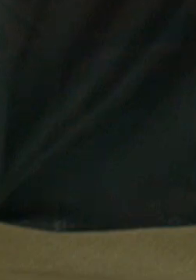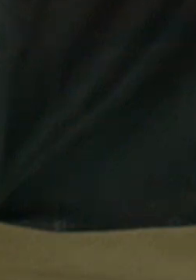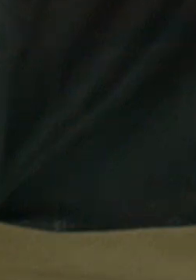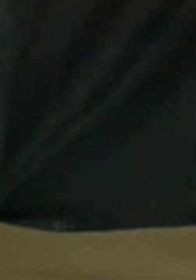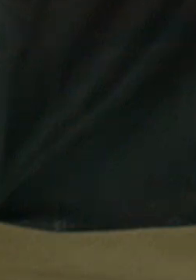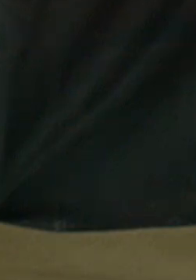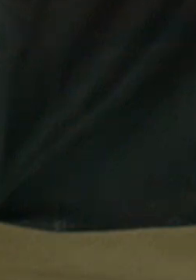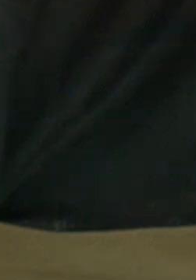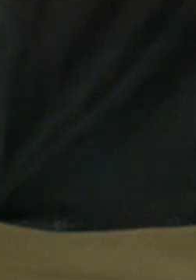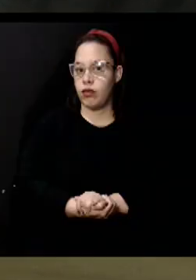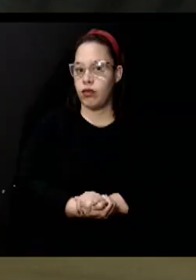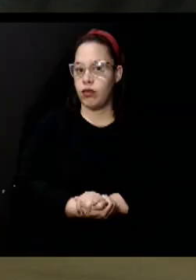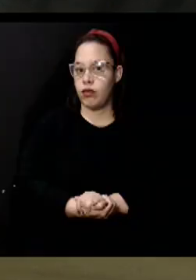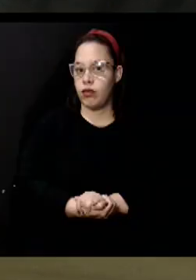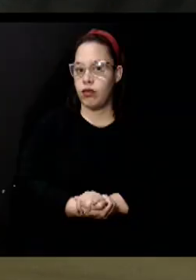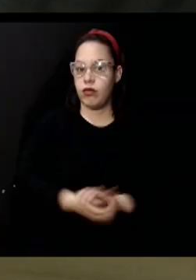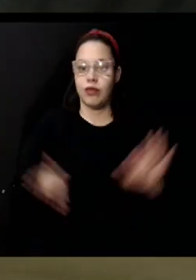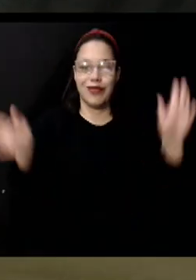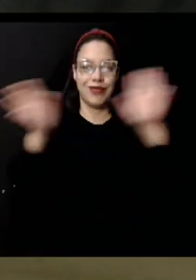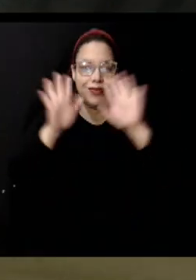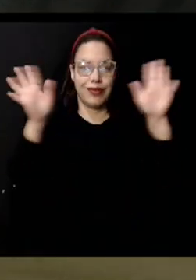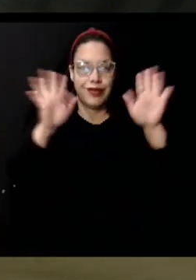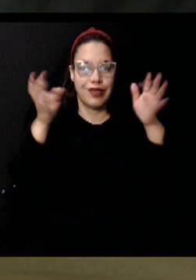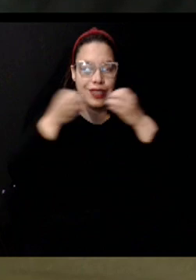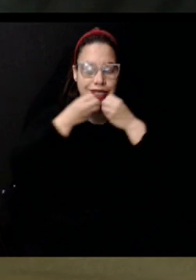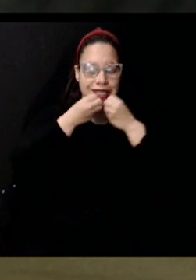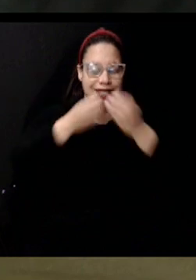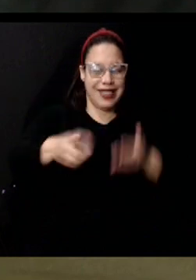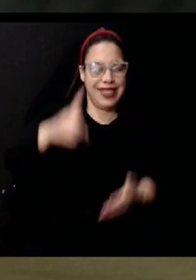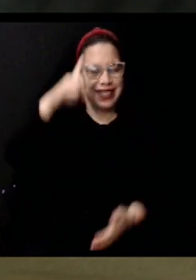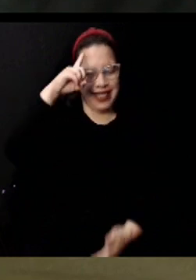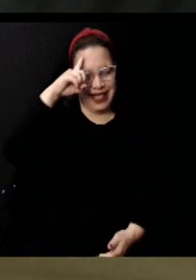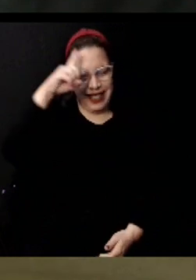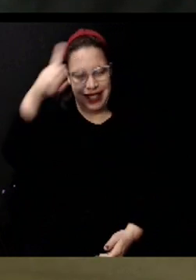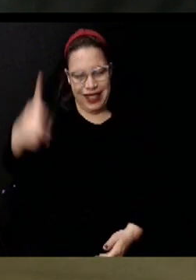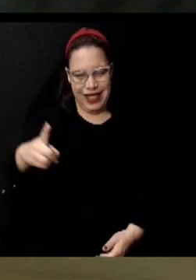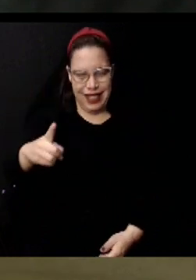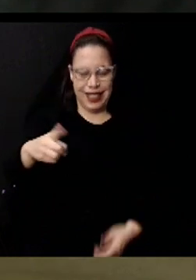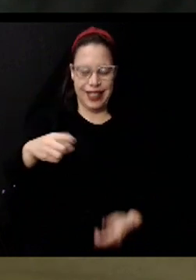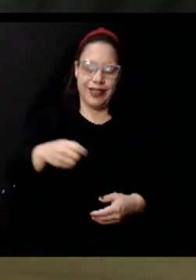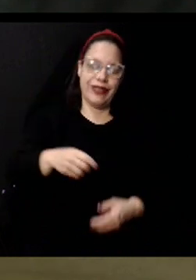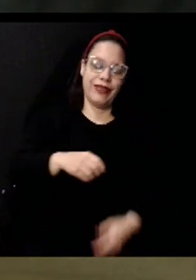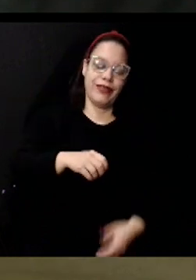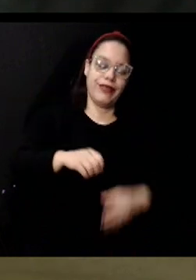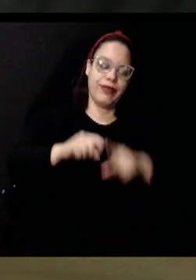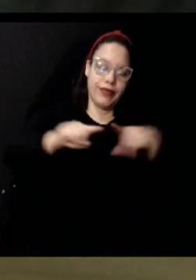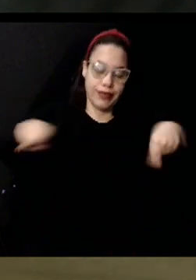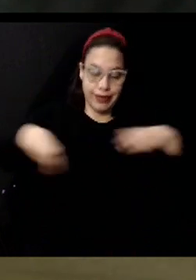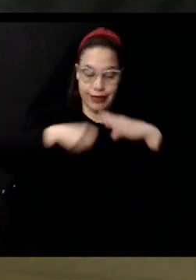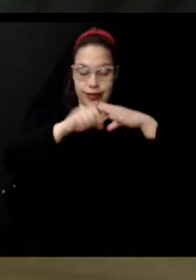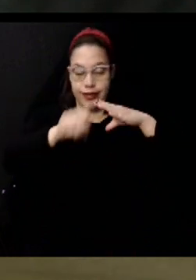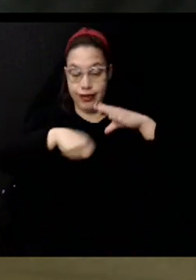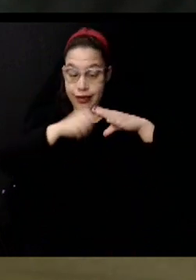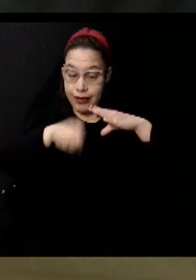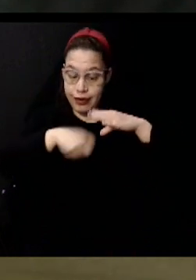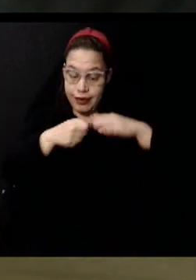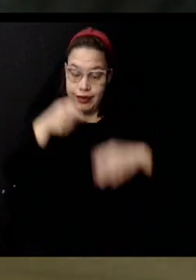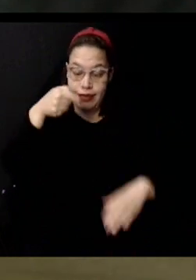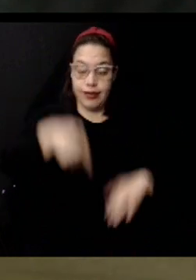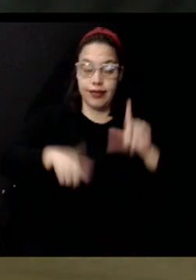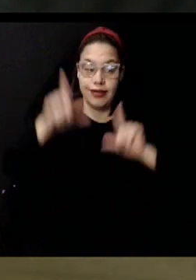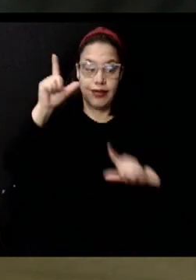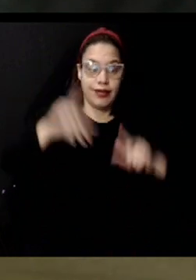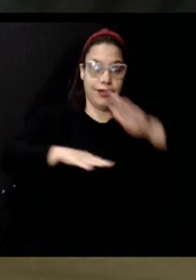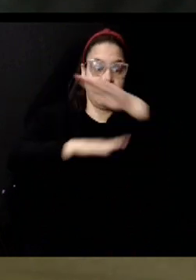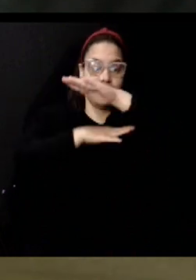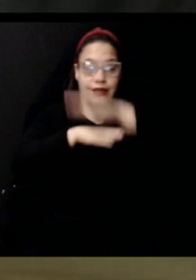8. Olá, muito bom dia! Está no ar mais uma edição do nosso Estúdio Câmara, aqui pela TV Câmara Campinas.